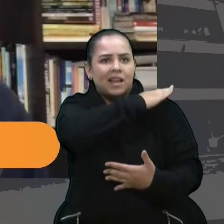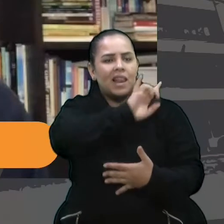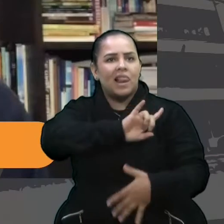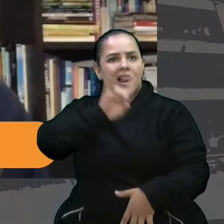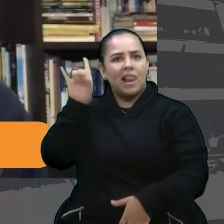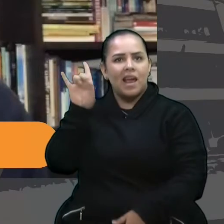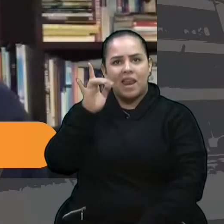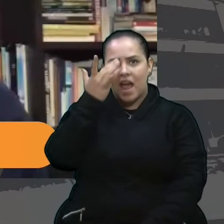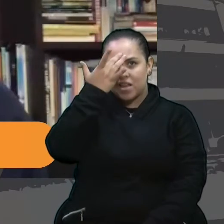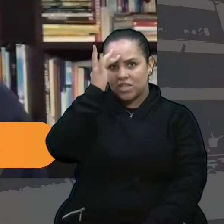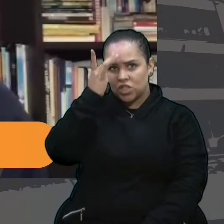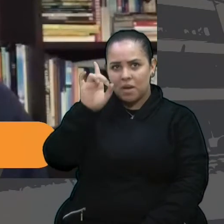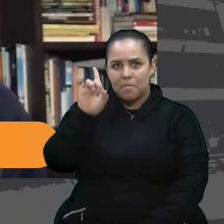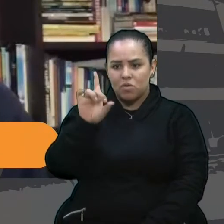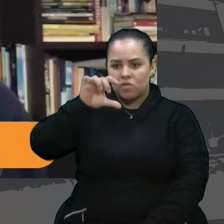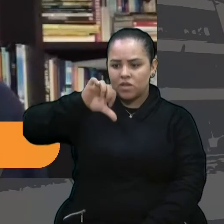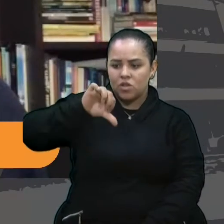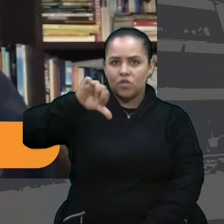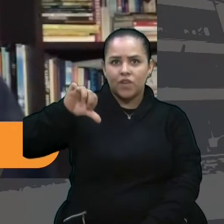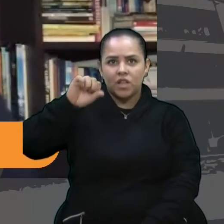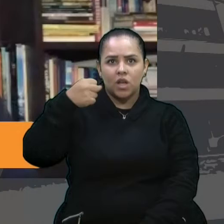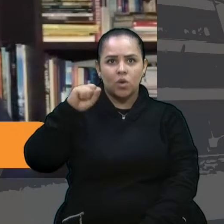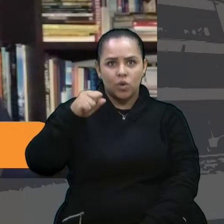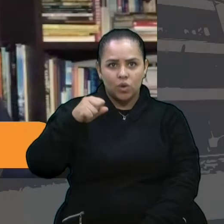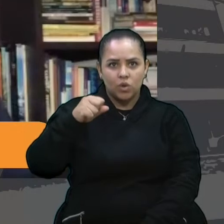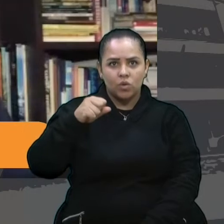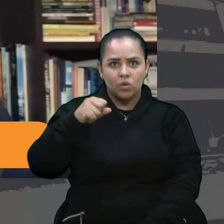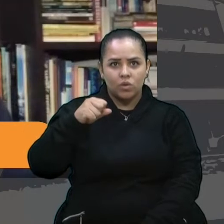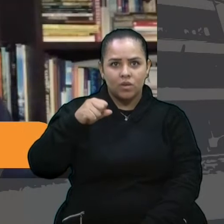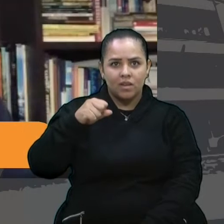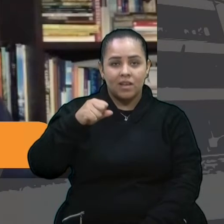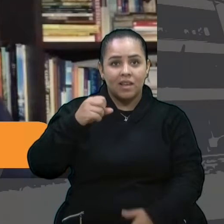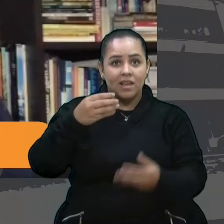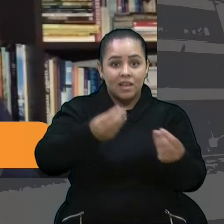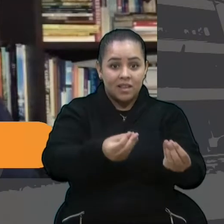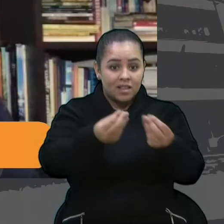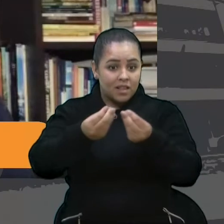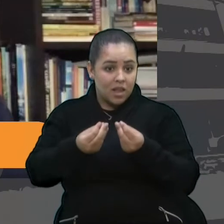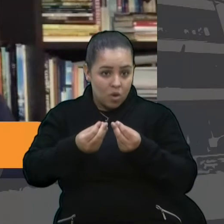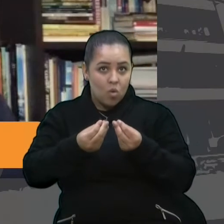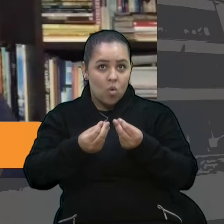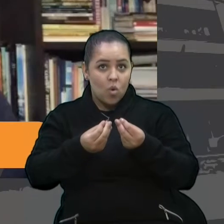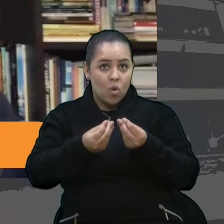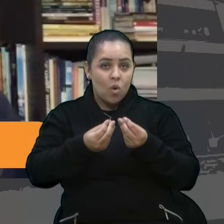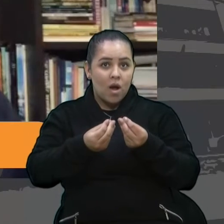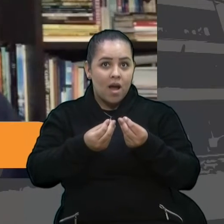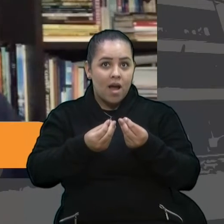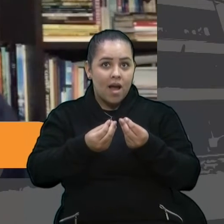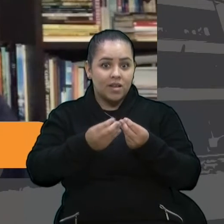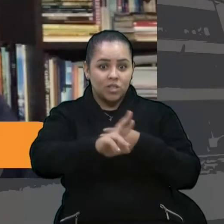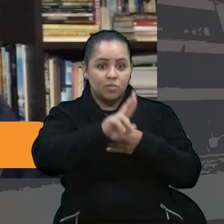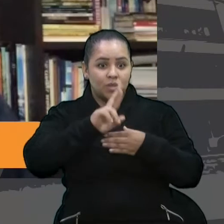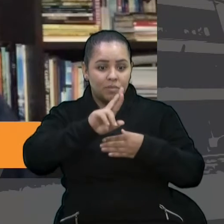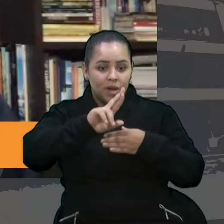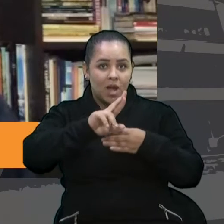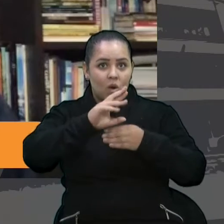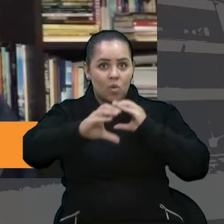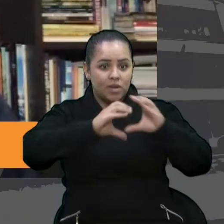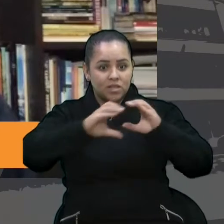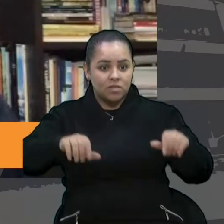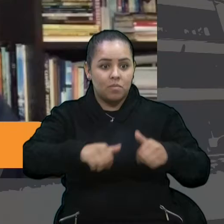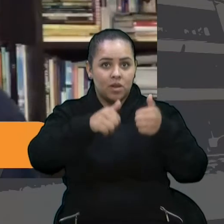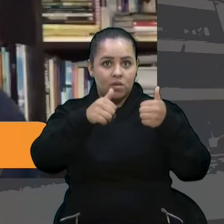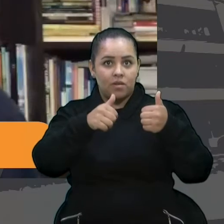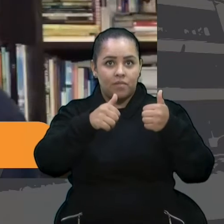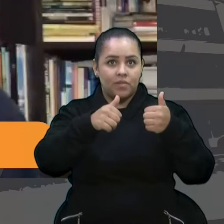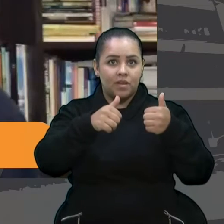em 1898, que deu a fórmula para a gente se comunicar bem, que é das palavras as